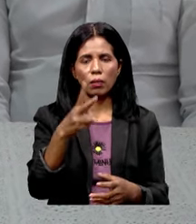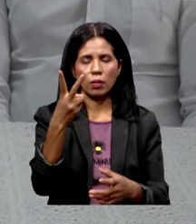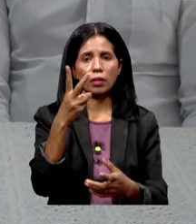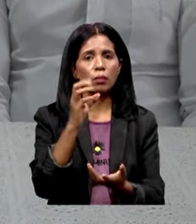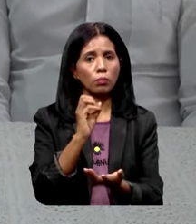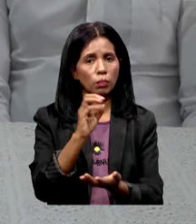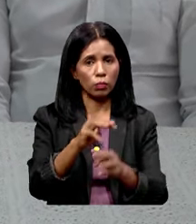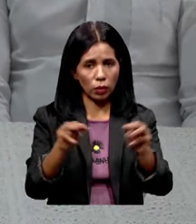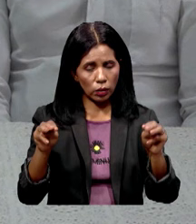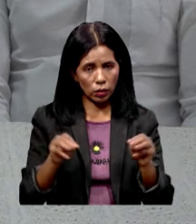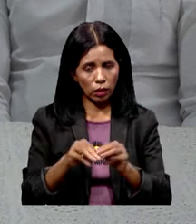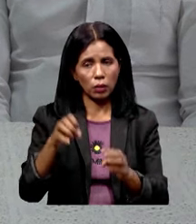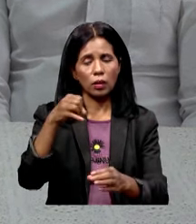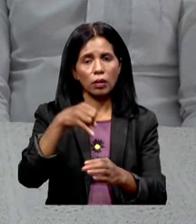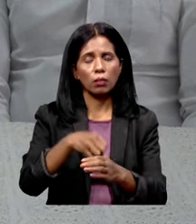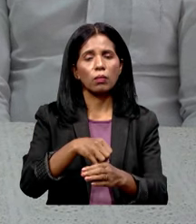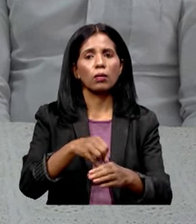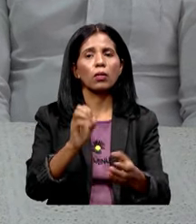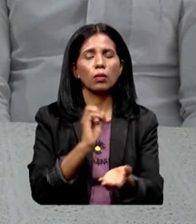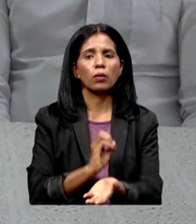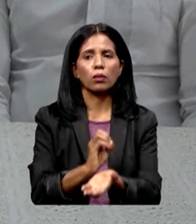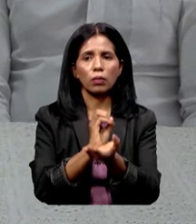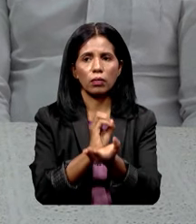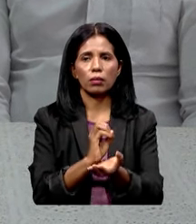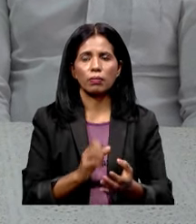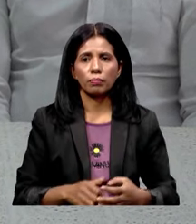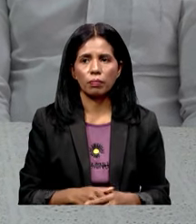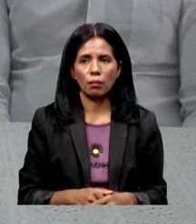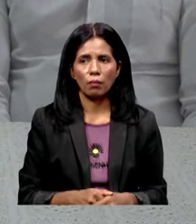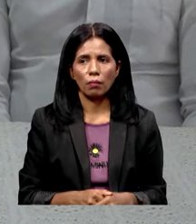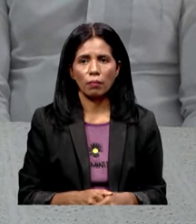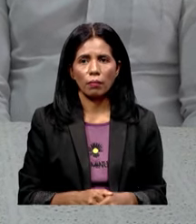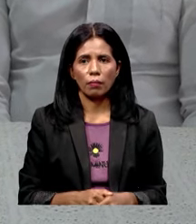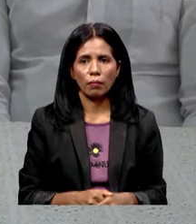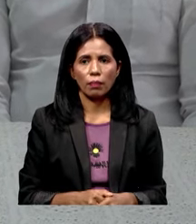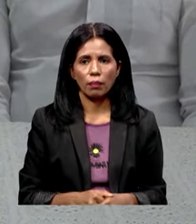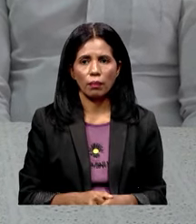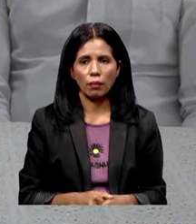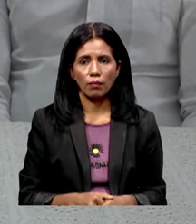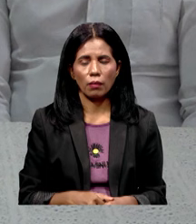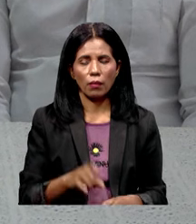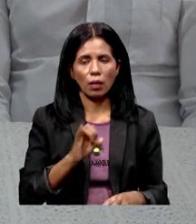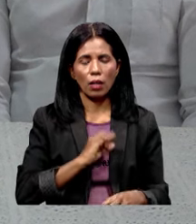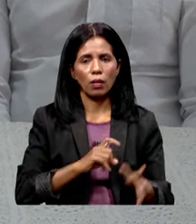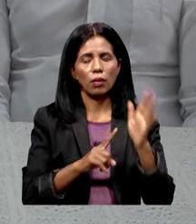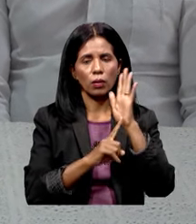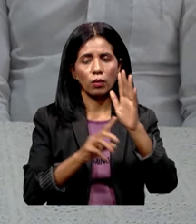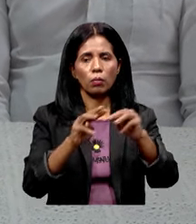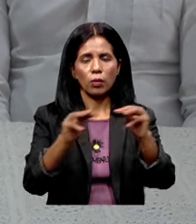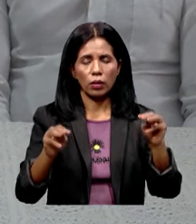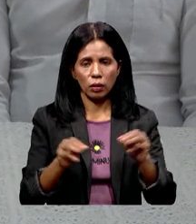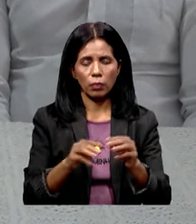inclui Raiwa. 13 municípios inclui Raiwa. Hau ato cada município.